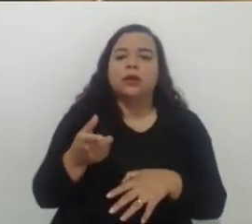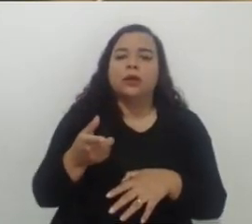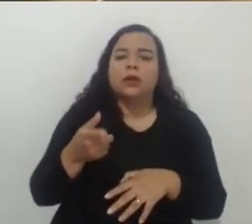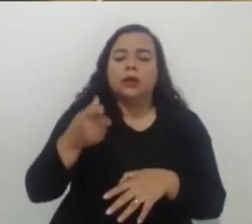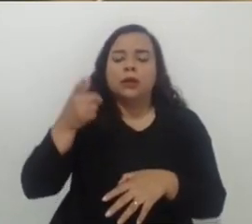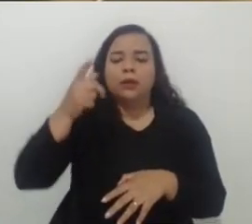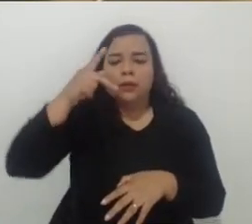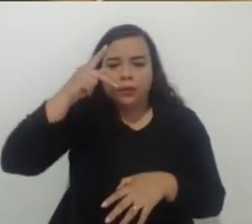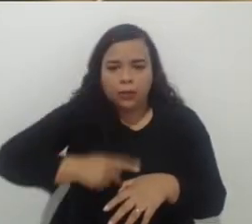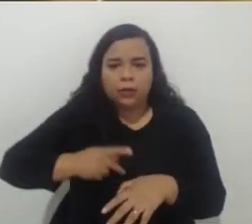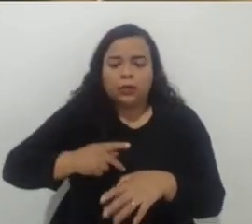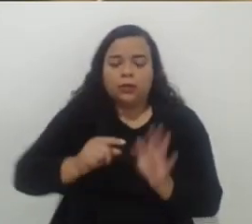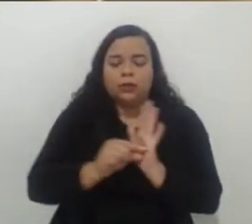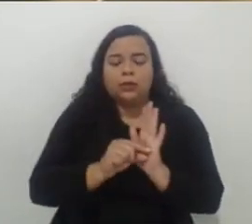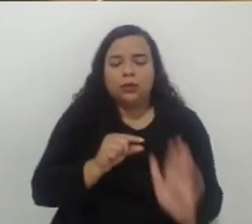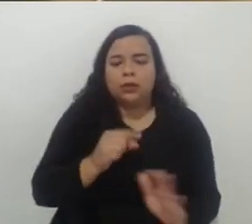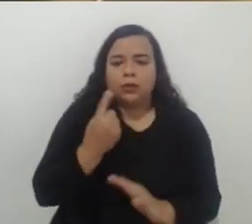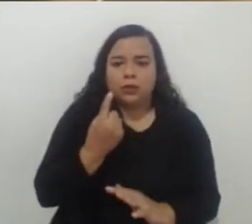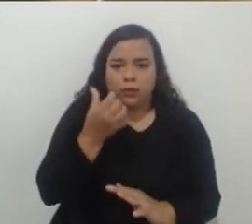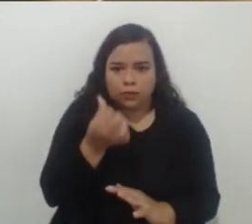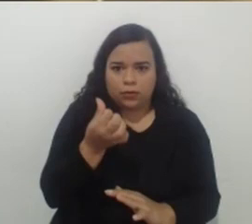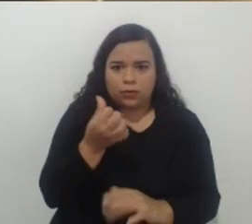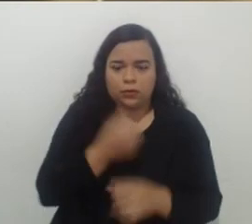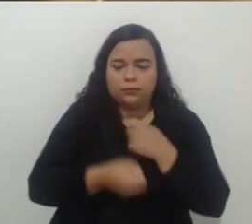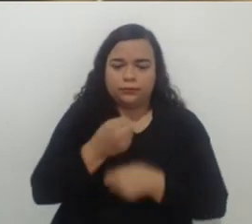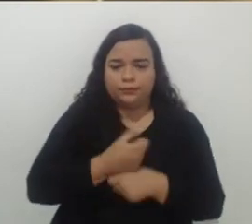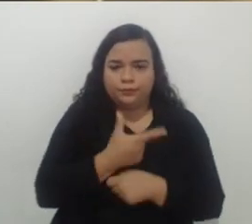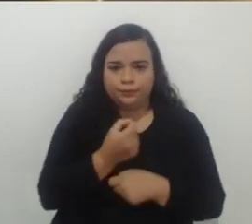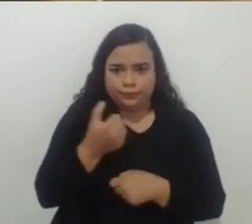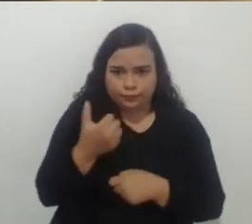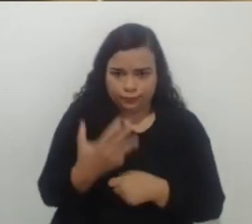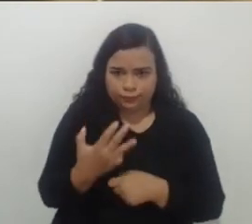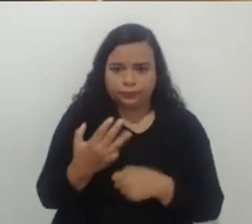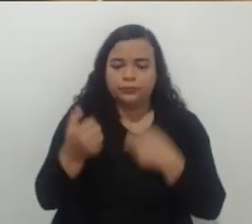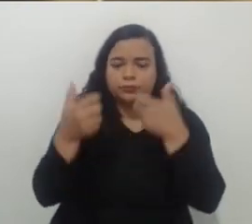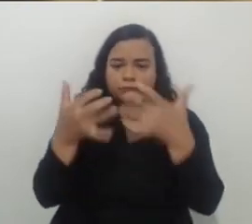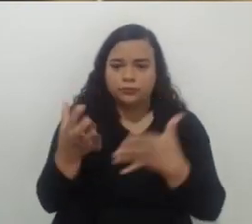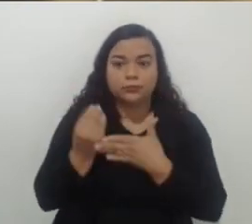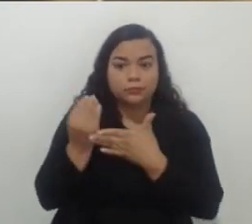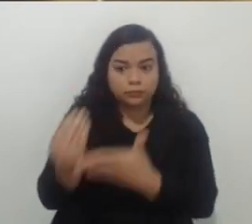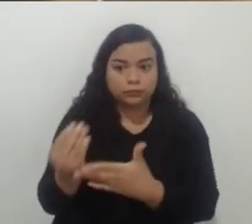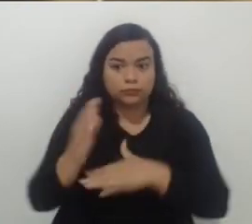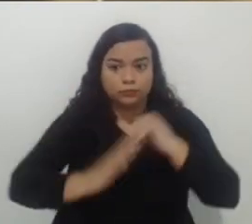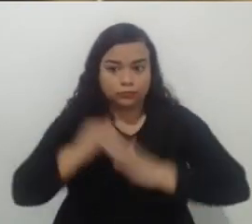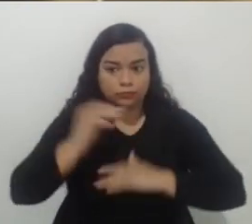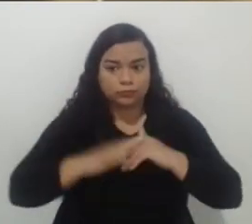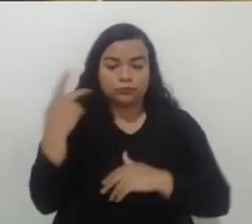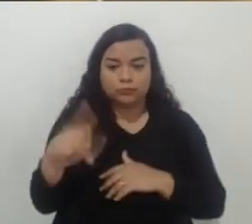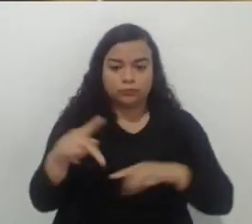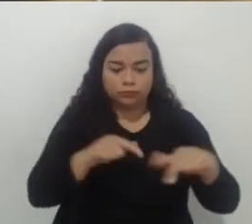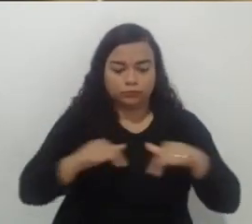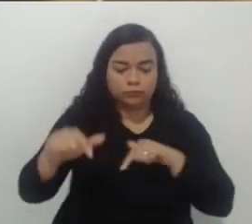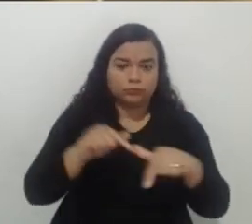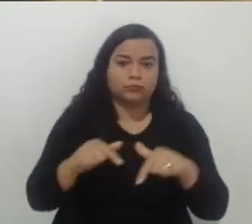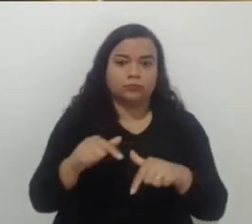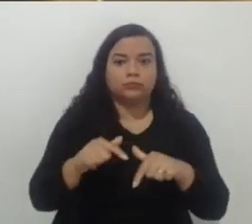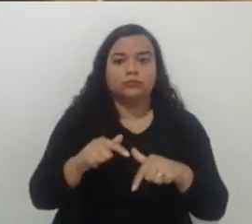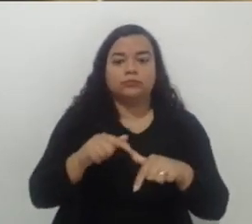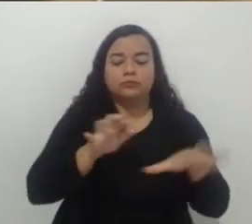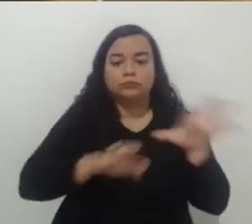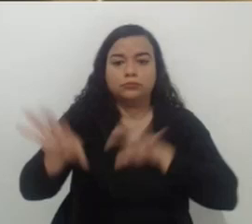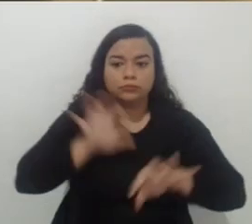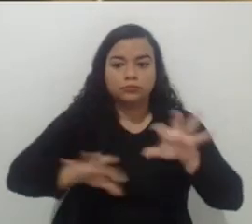em que lá está expresso que lhe delega a competência para desempenhar suas atribuições na divisão de precatório, o que, mais uma